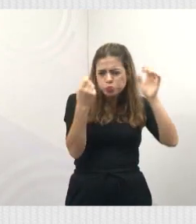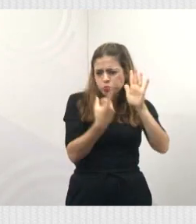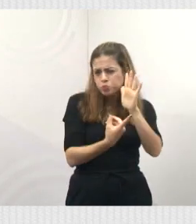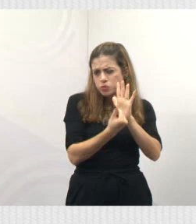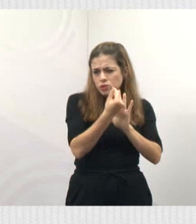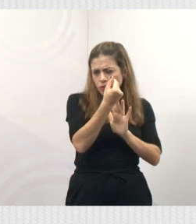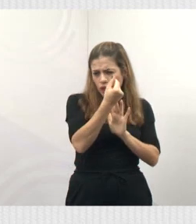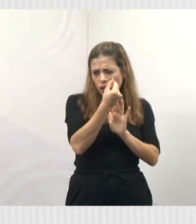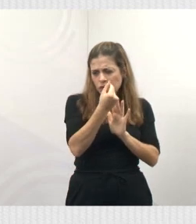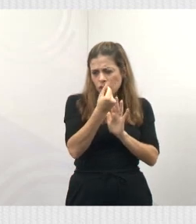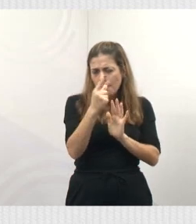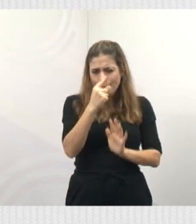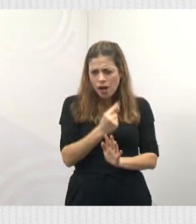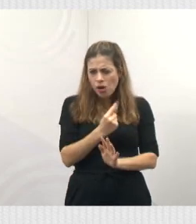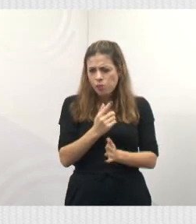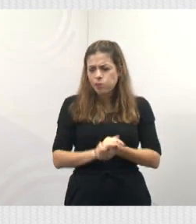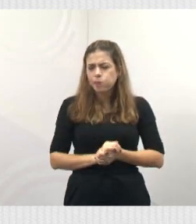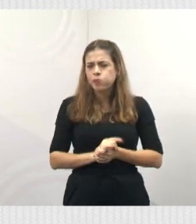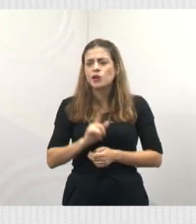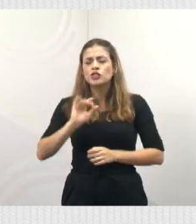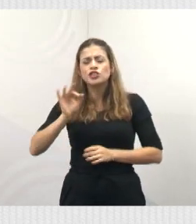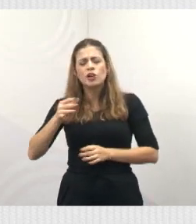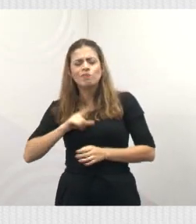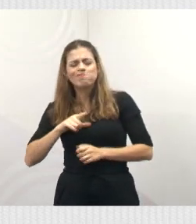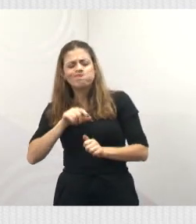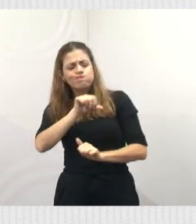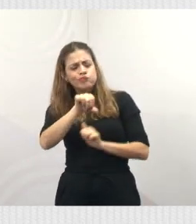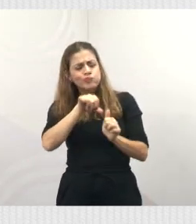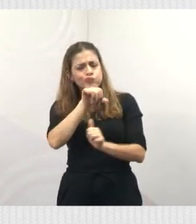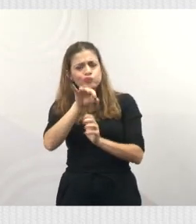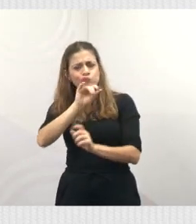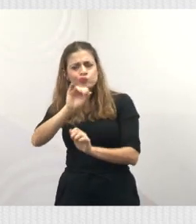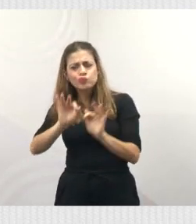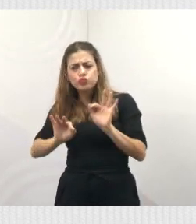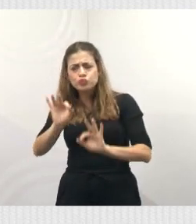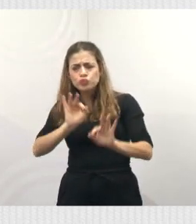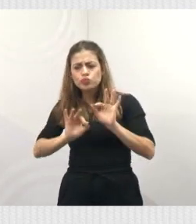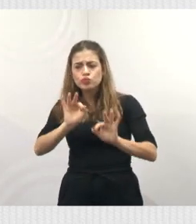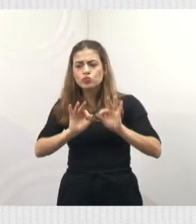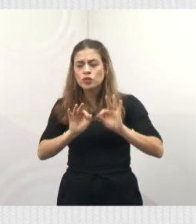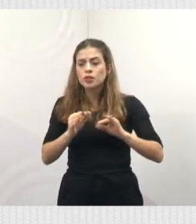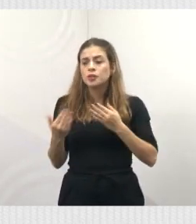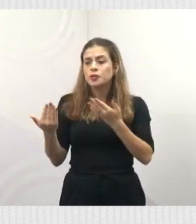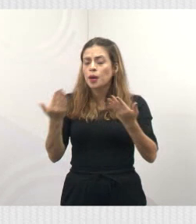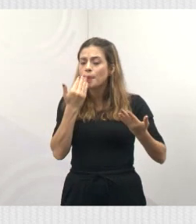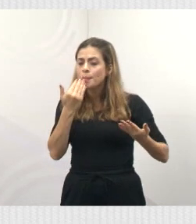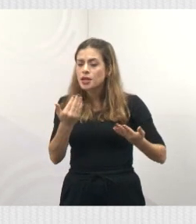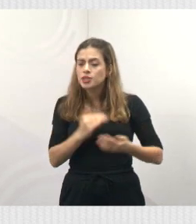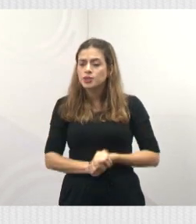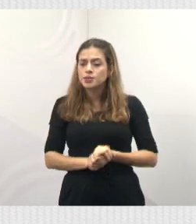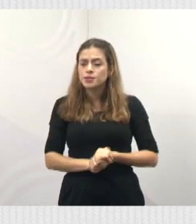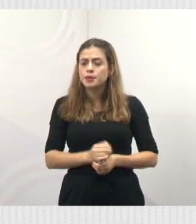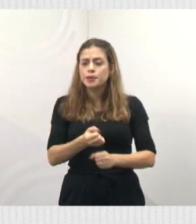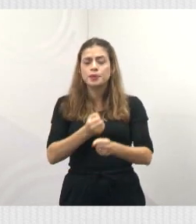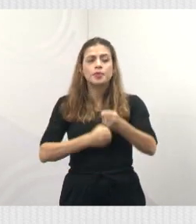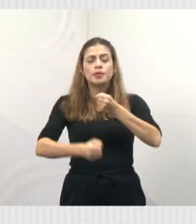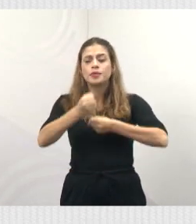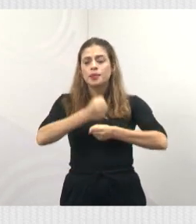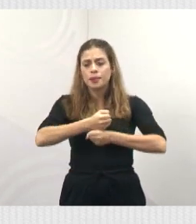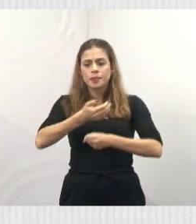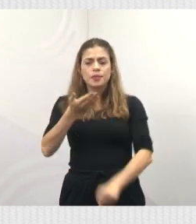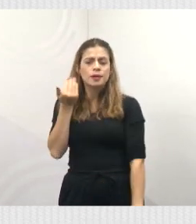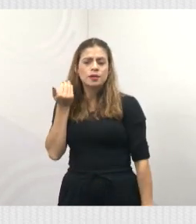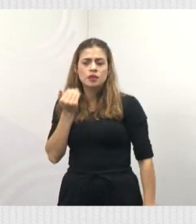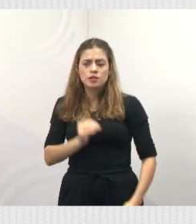tem feito diversas modificações, atendendo às recomendações, e o ano passado, esta Casa Legislativa aprovou a